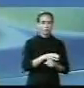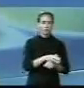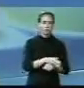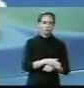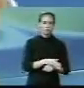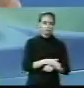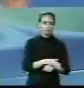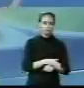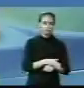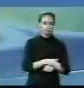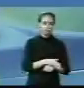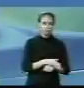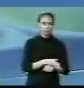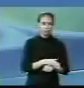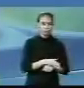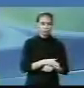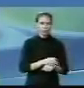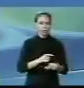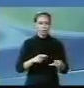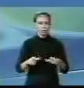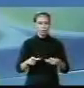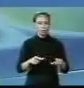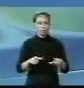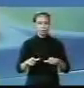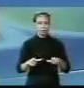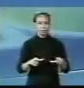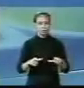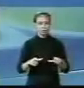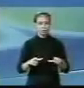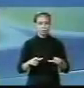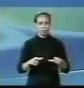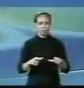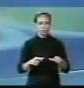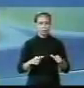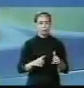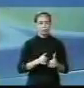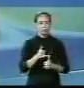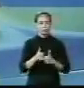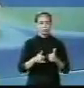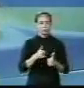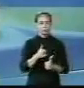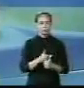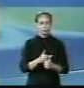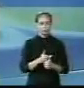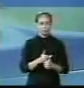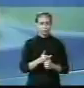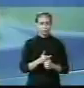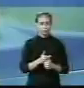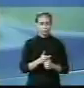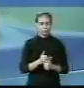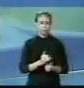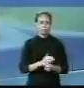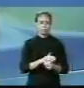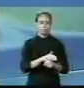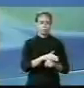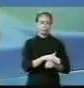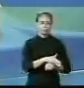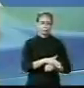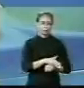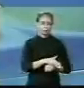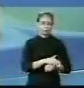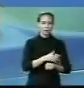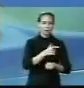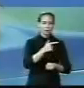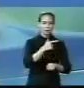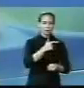relativa ao serviço HTTP, de navegação. Firewall, pode deixar passar a porta 25, que é relativa ao